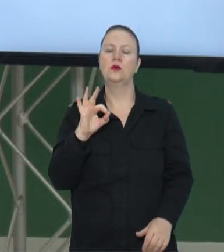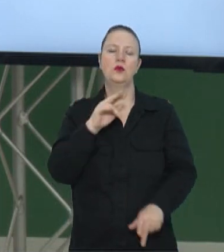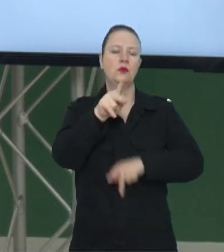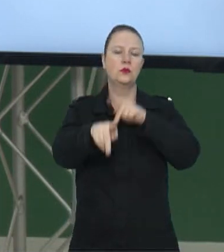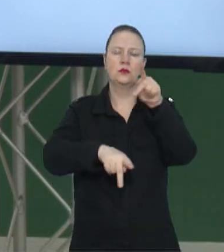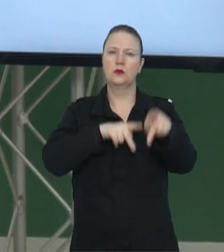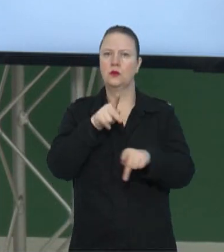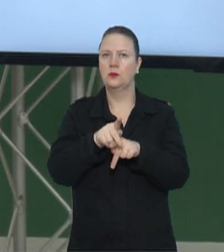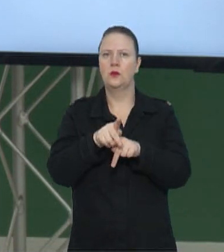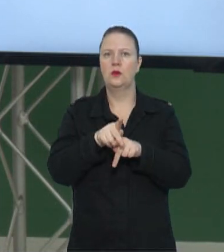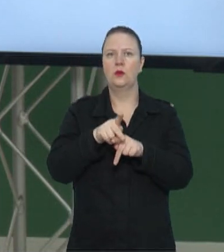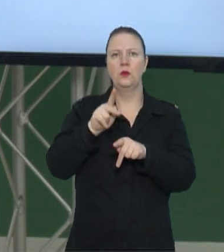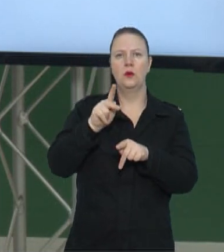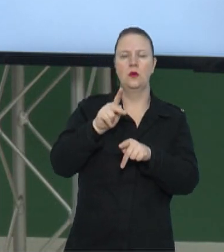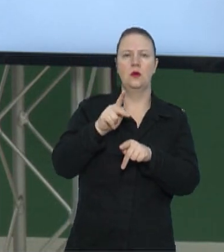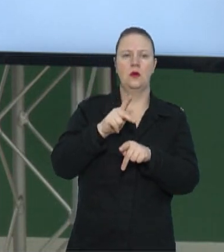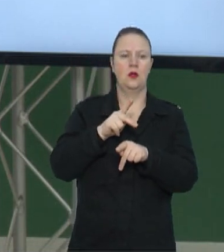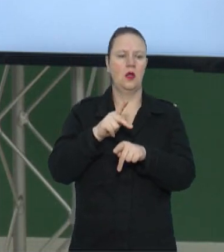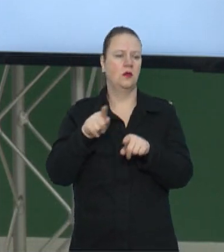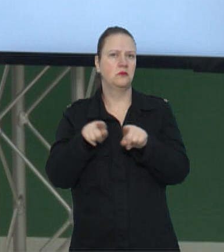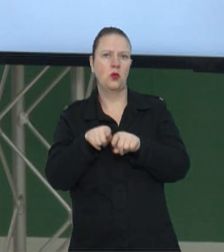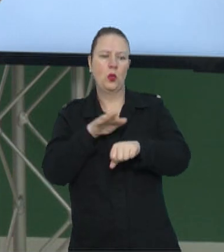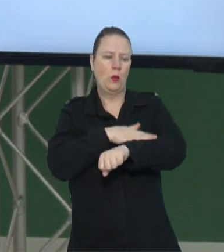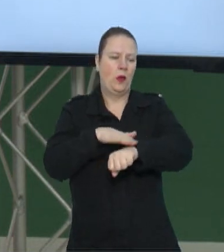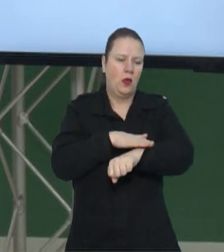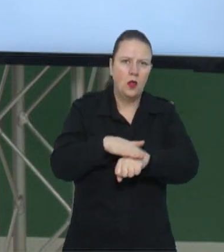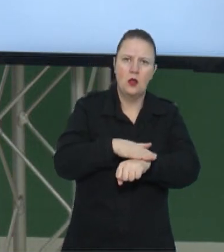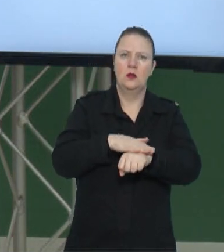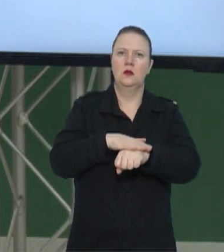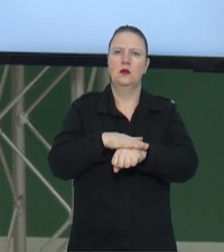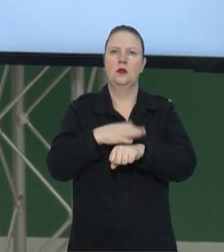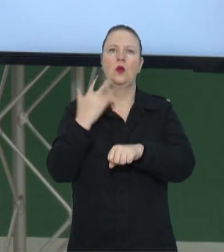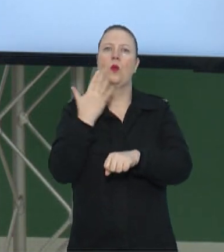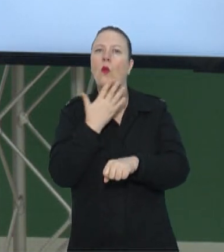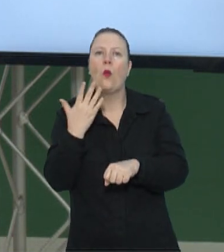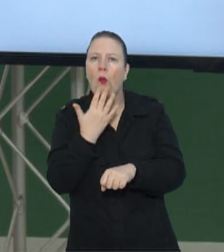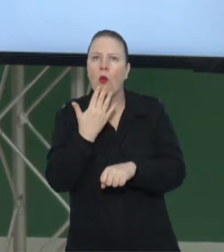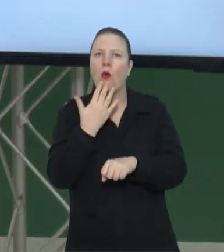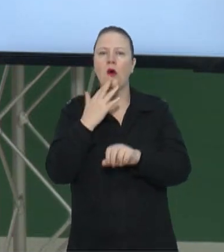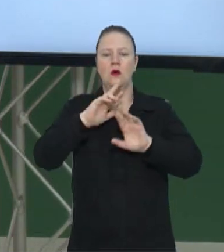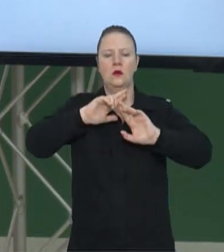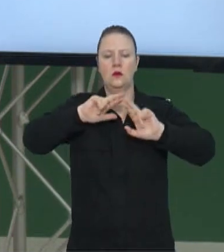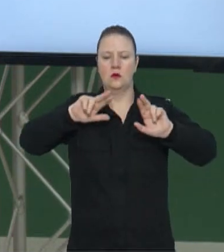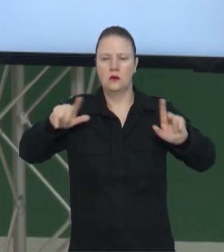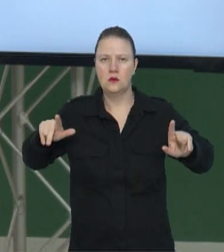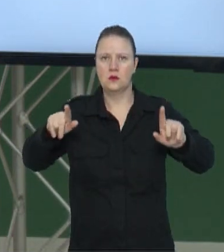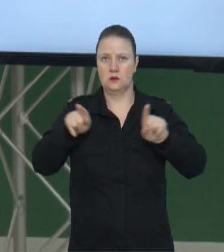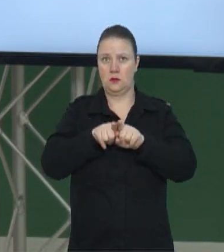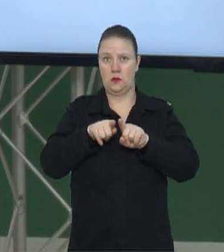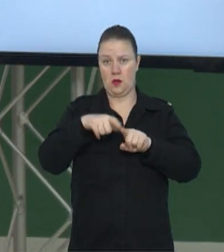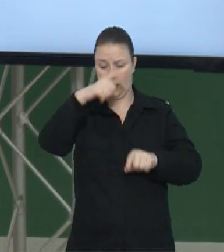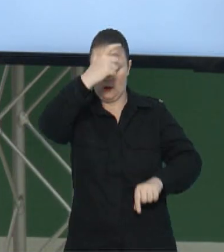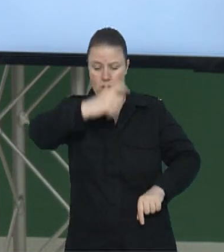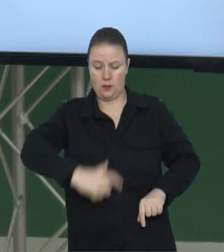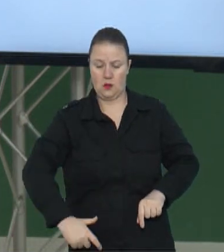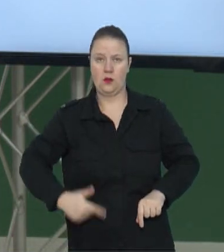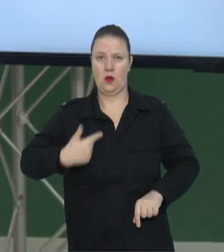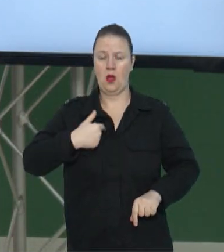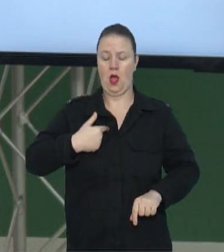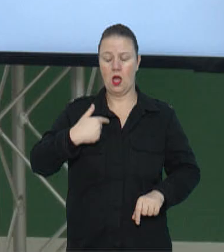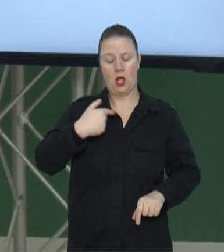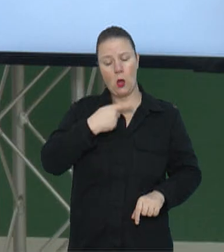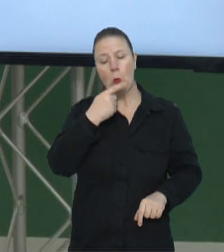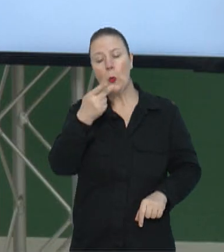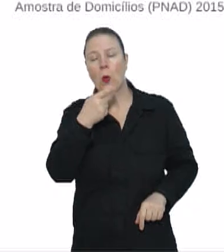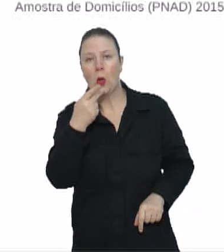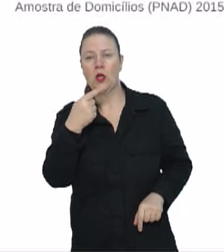por cor ou raça. Na verdade, ela tem a ver com autodeclaração. Então, a pessoa se autodeclara